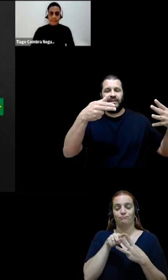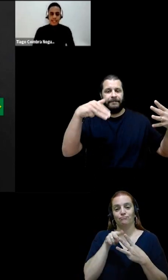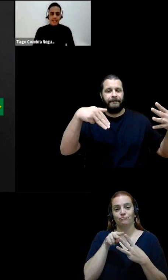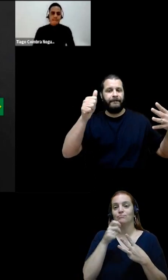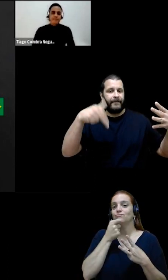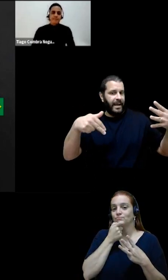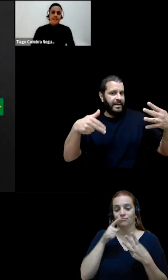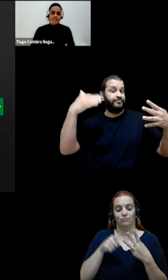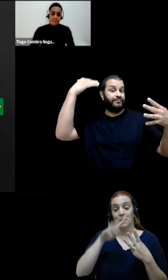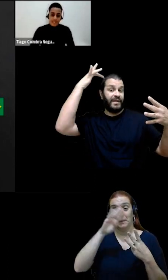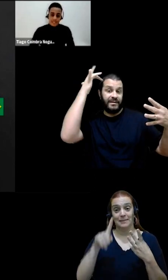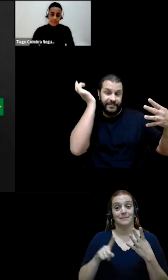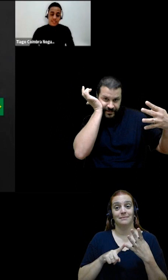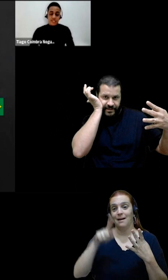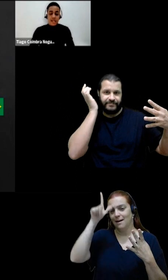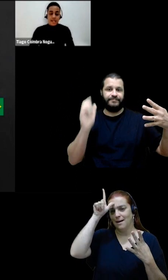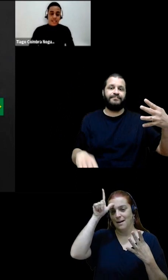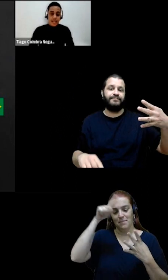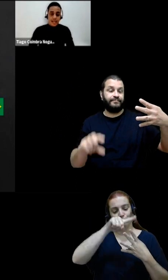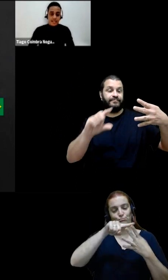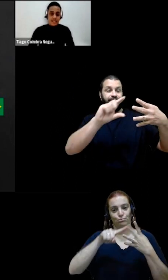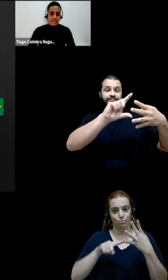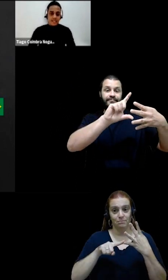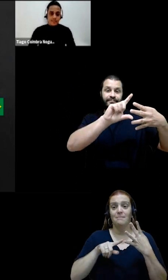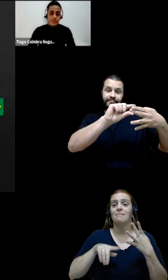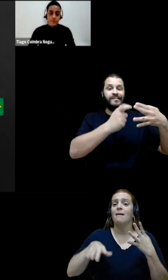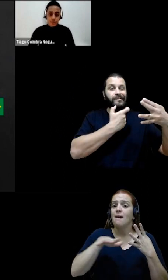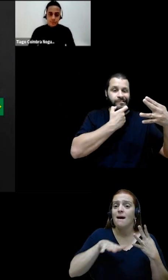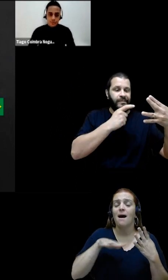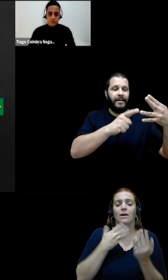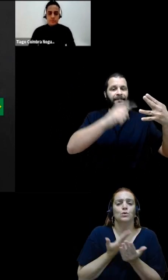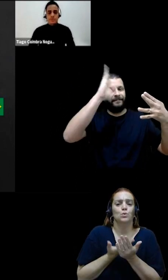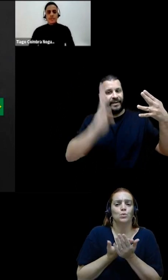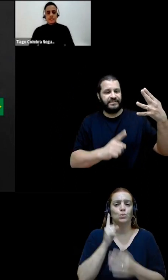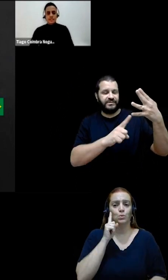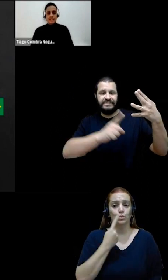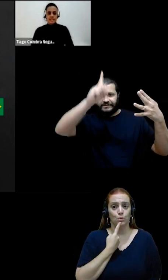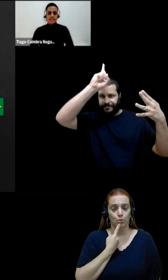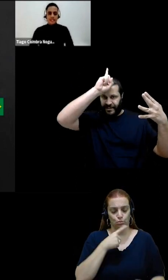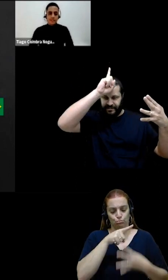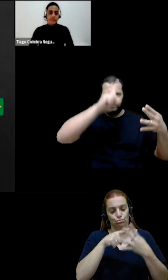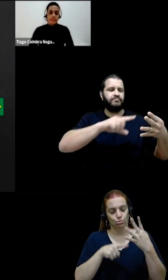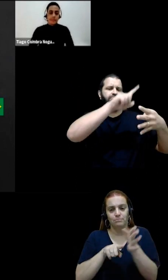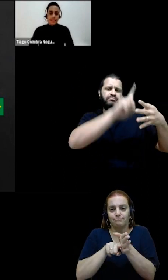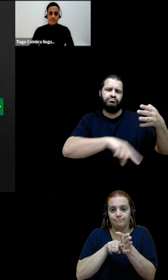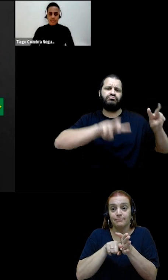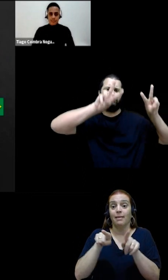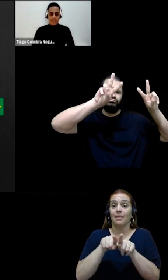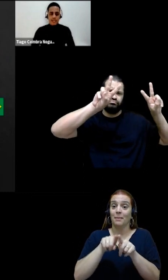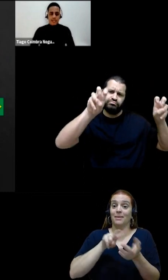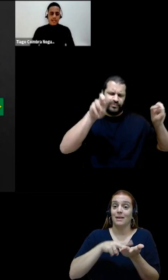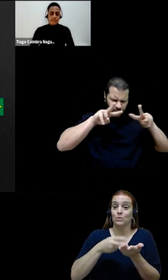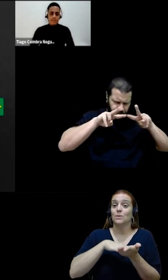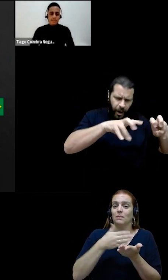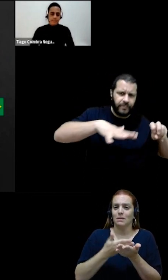da Alemanha. São pesquisadores da área dos estudos surdos e da tradução e interpretação de língua